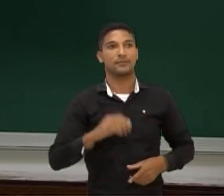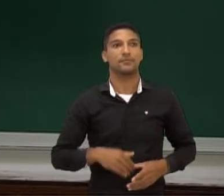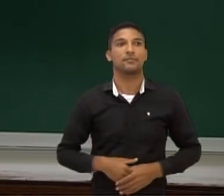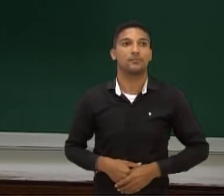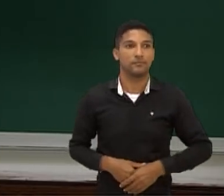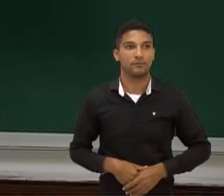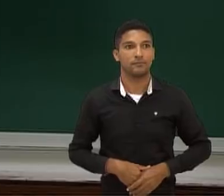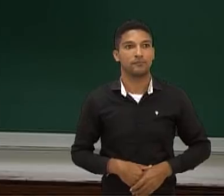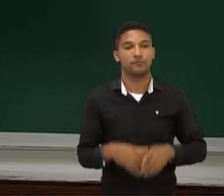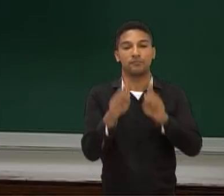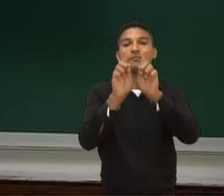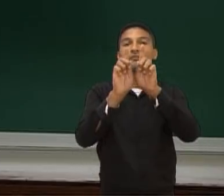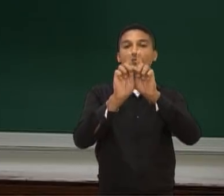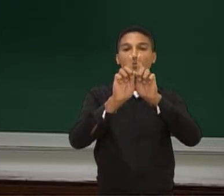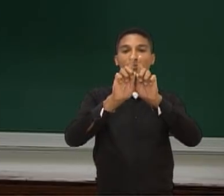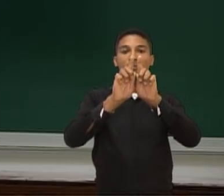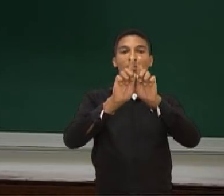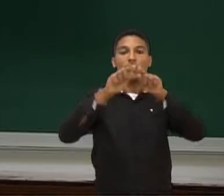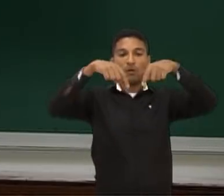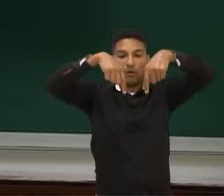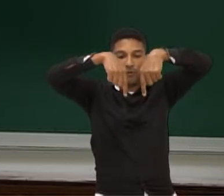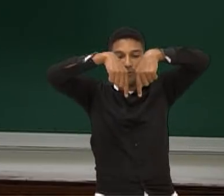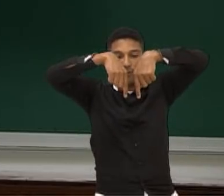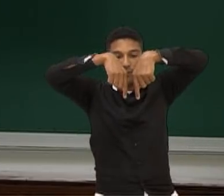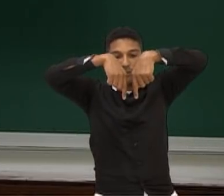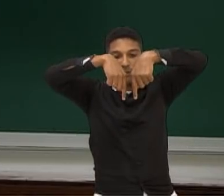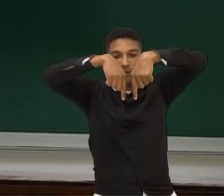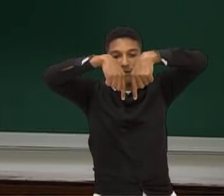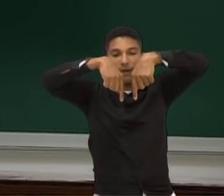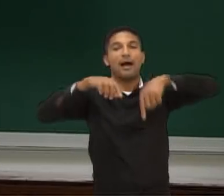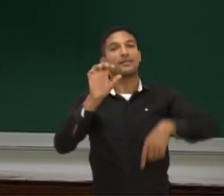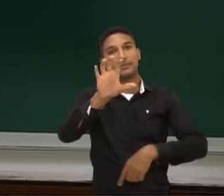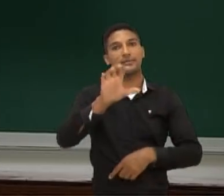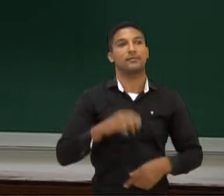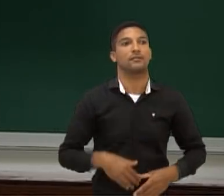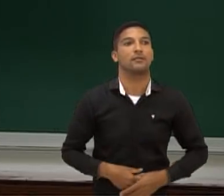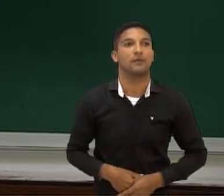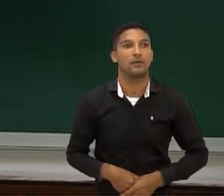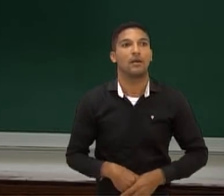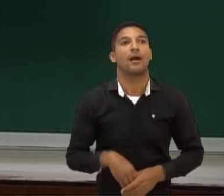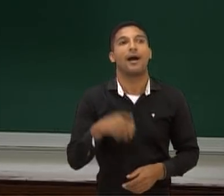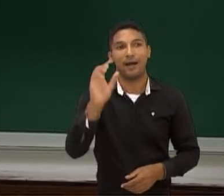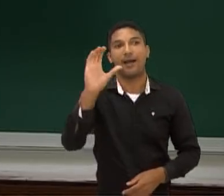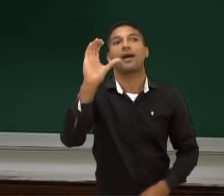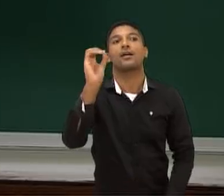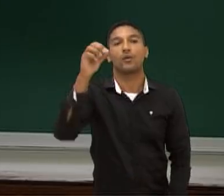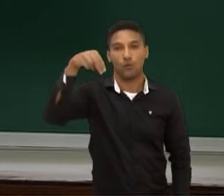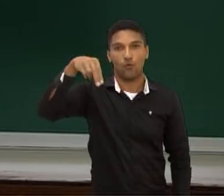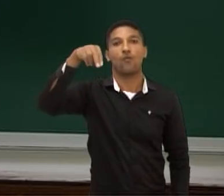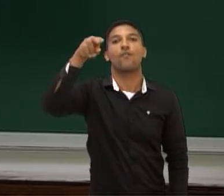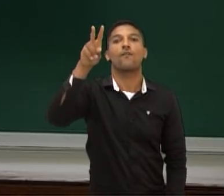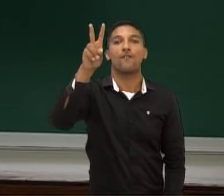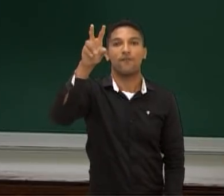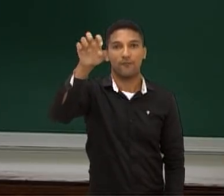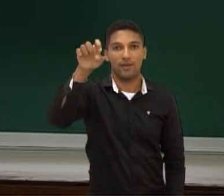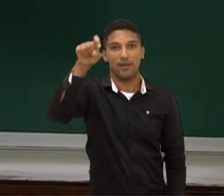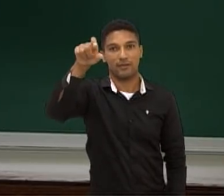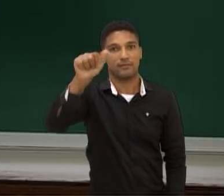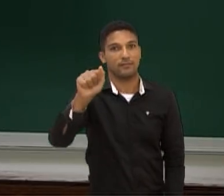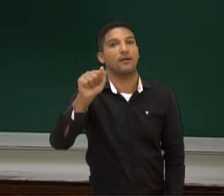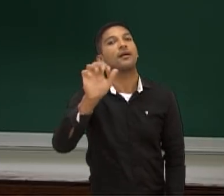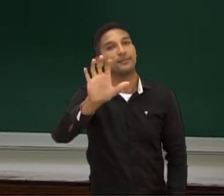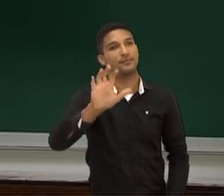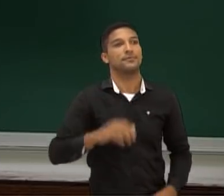contorno fechadinho aqui, ó, tá? Beleza? Então, nesse caso, ela é o quê? Ele é o quê? Convexo, tá bom?